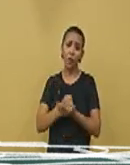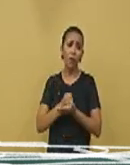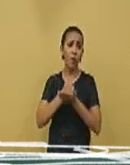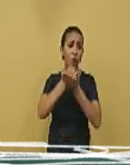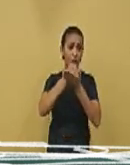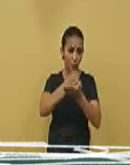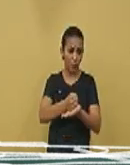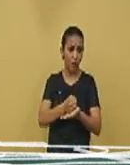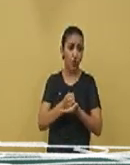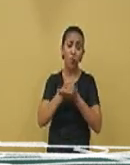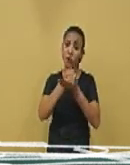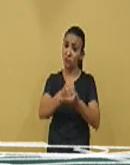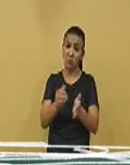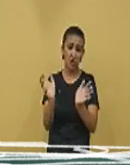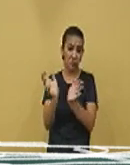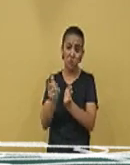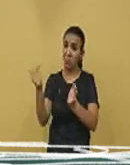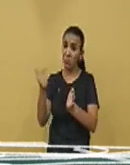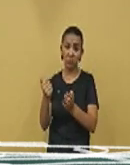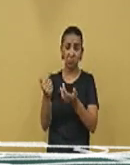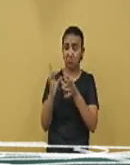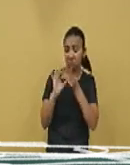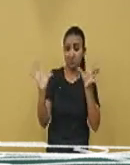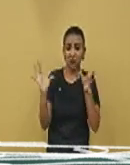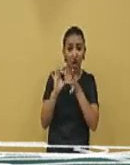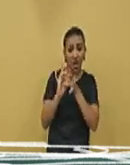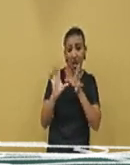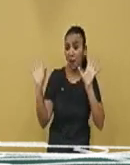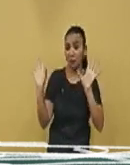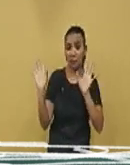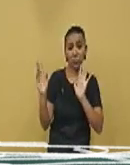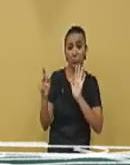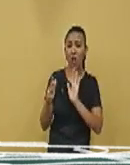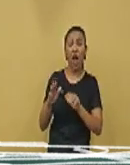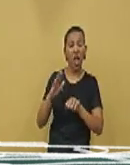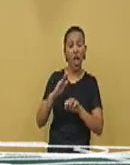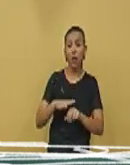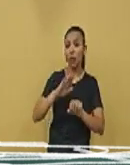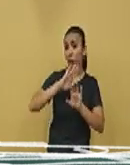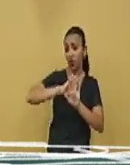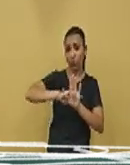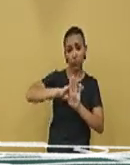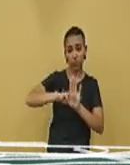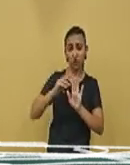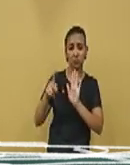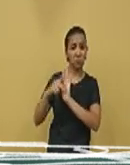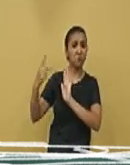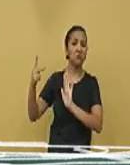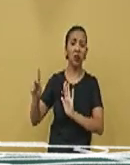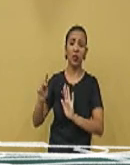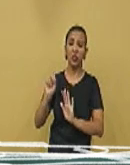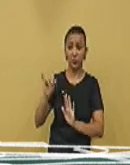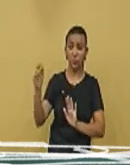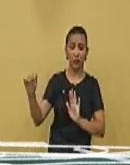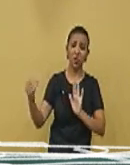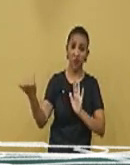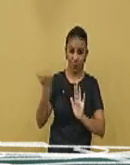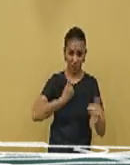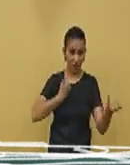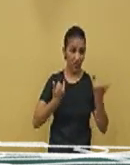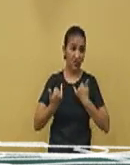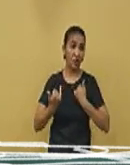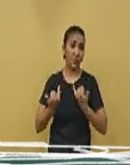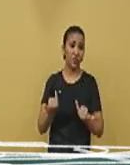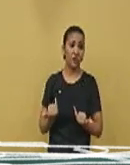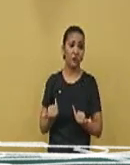a Chapa 2. Isso, para mim, é uma liberdade de ideologia. Tá? Se vocês chegarem para mim e eu for fazer, se